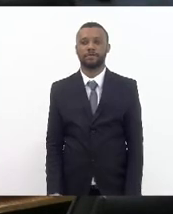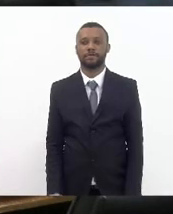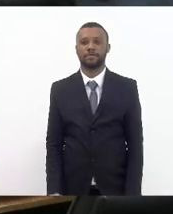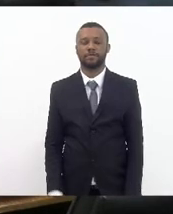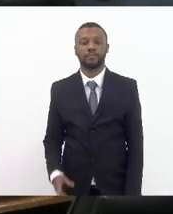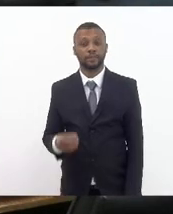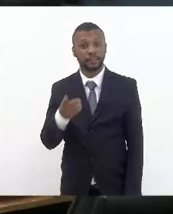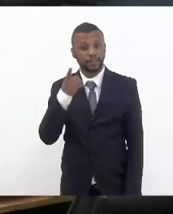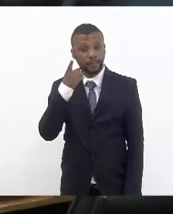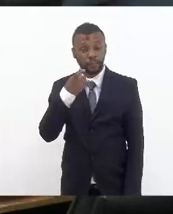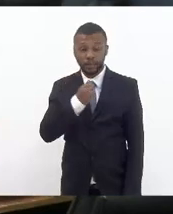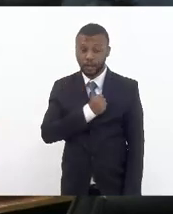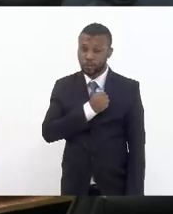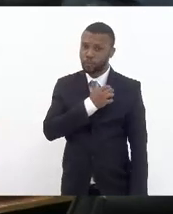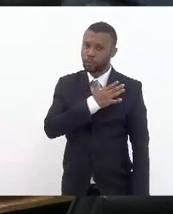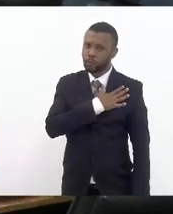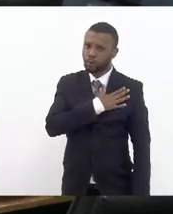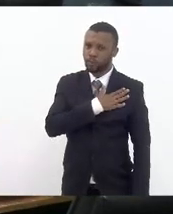Deputado Coronel Salema.